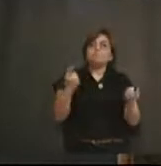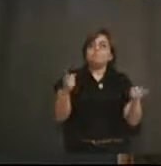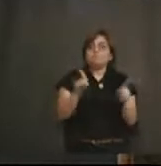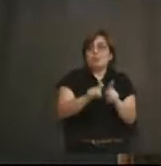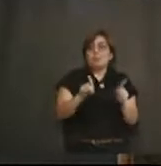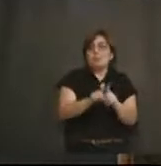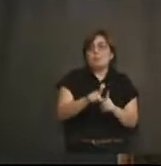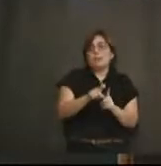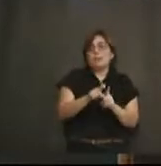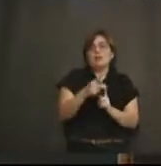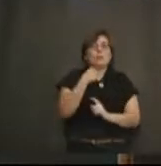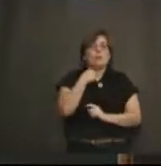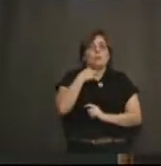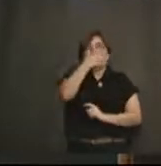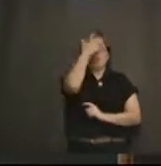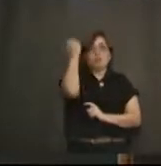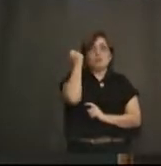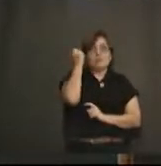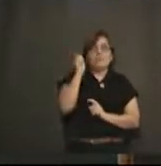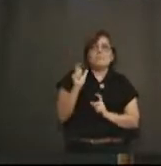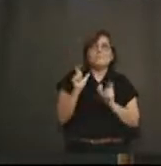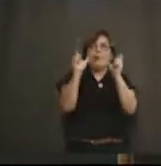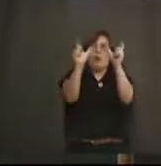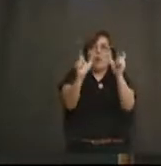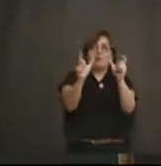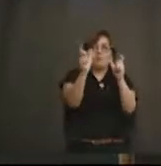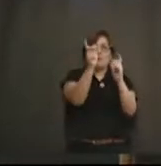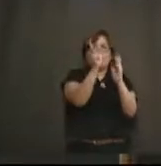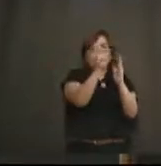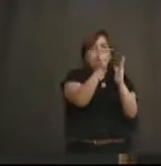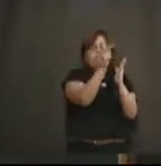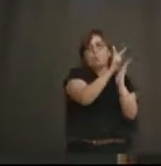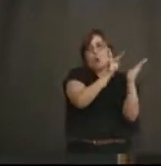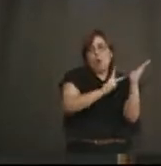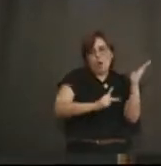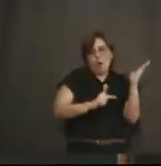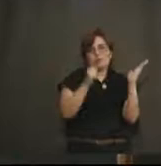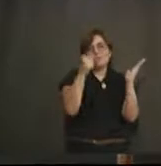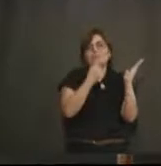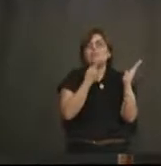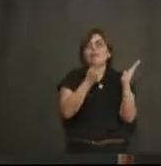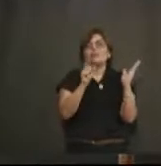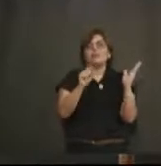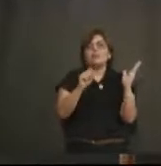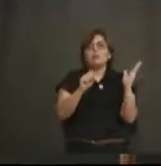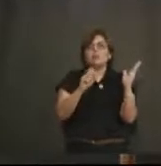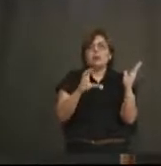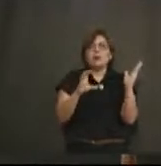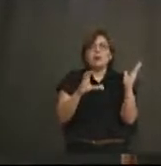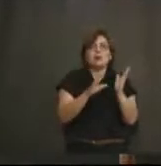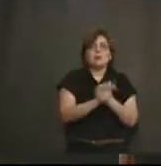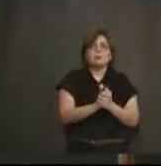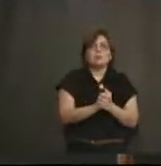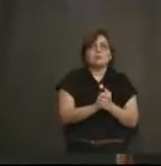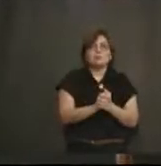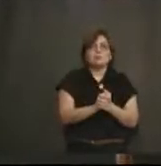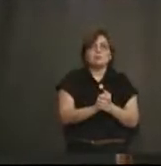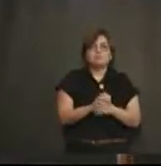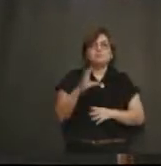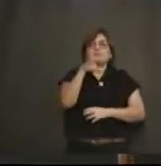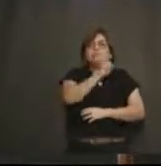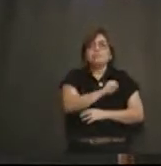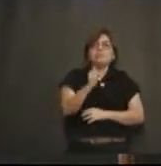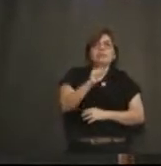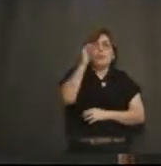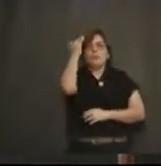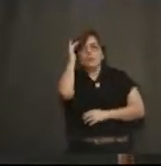do poeta, Bilac, no caso, né, que dizia: amai para entendê-las, pois só quem ama pode